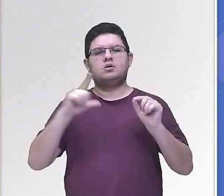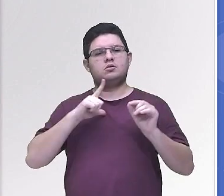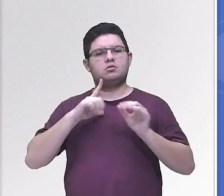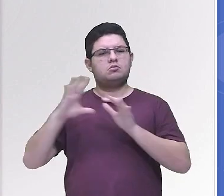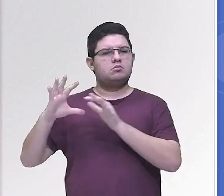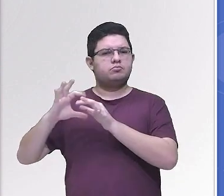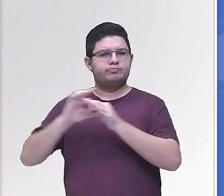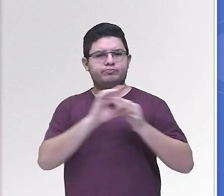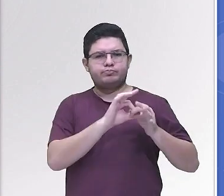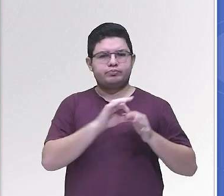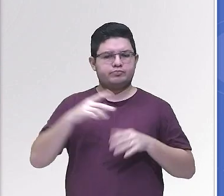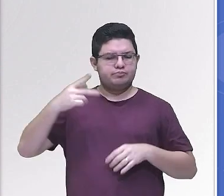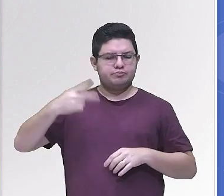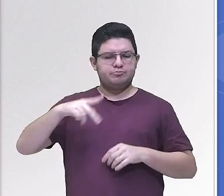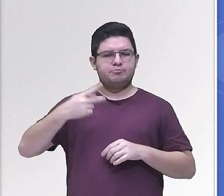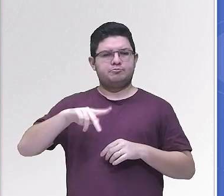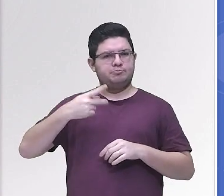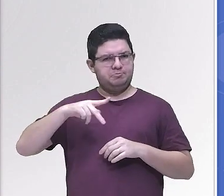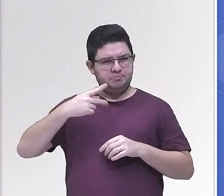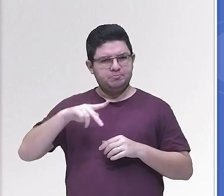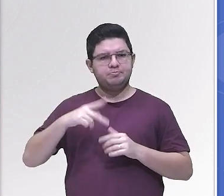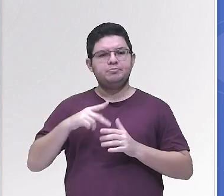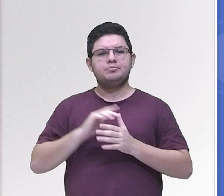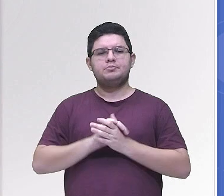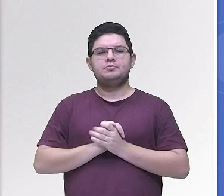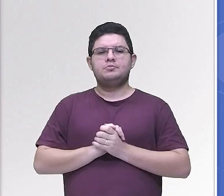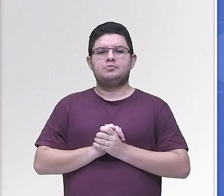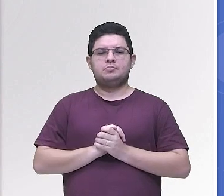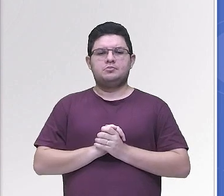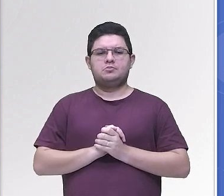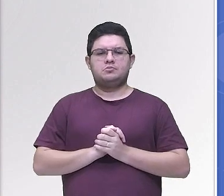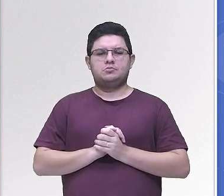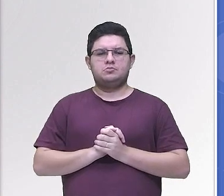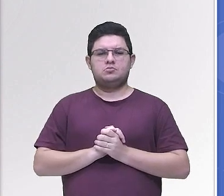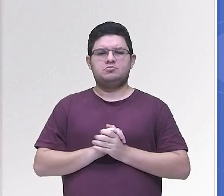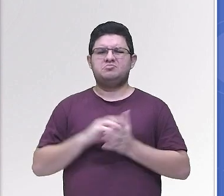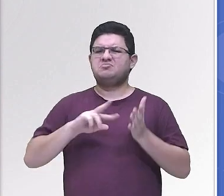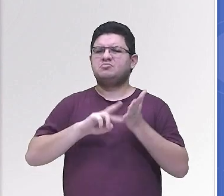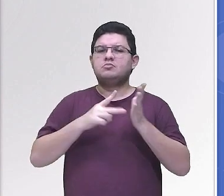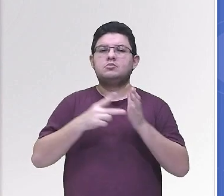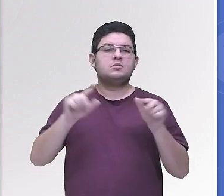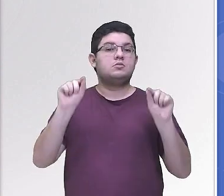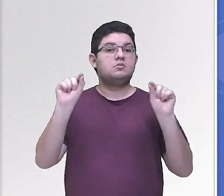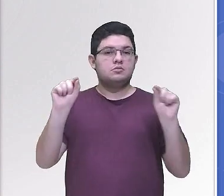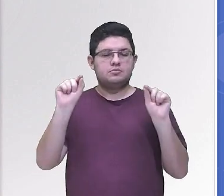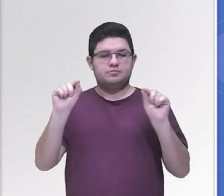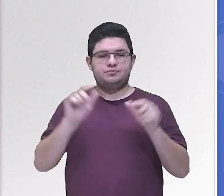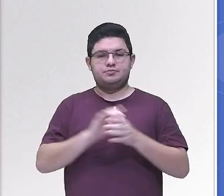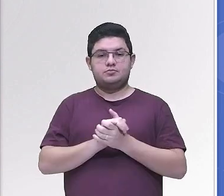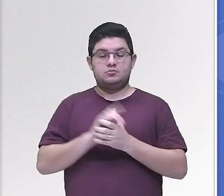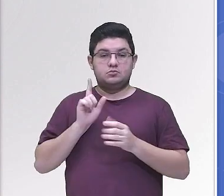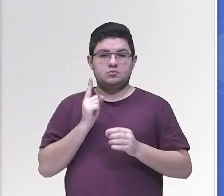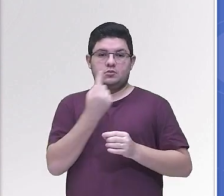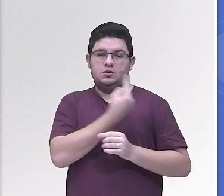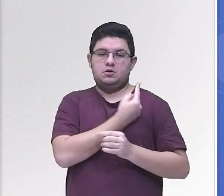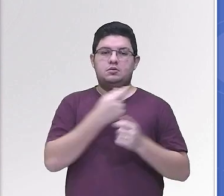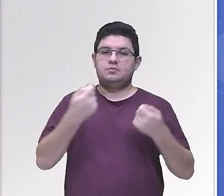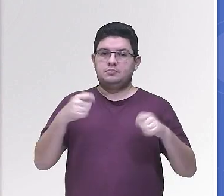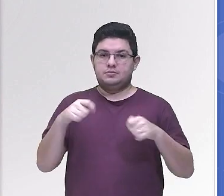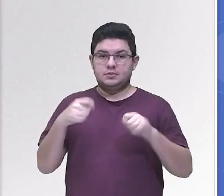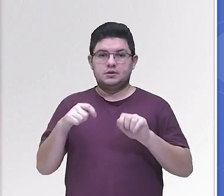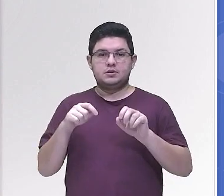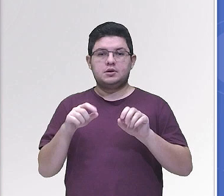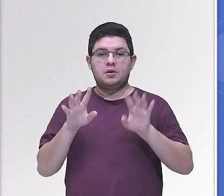contextualizada, tá bom? É uma reflexão contextualizada. O que é isso? Nós temos que visualizar a